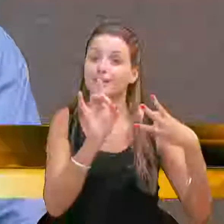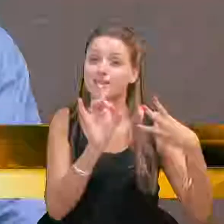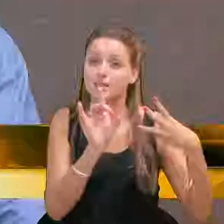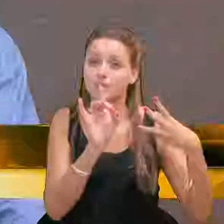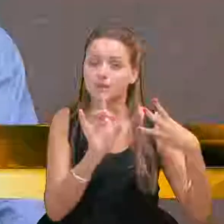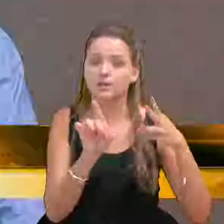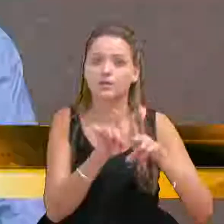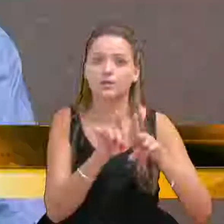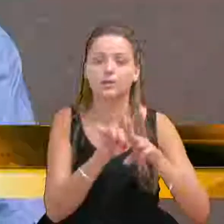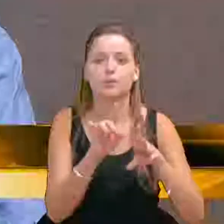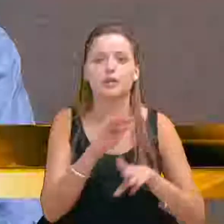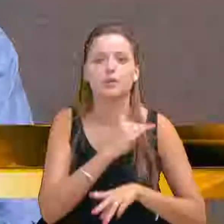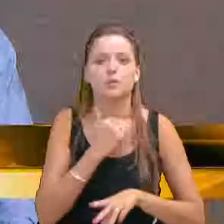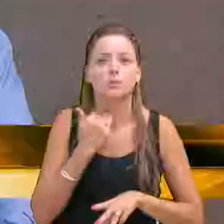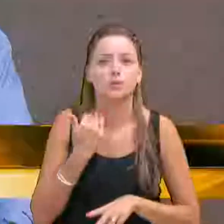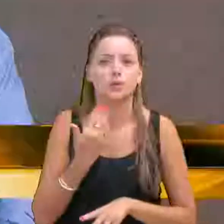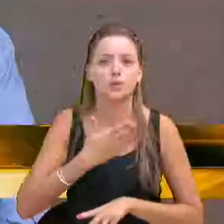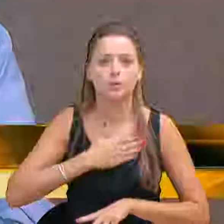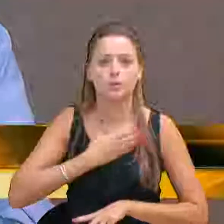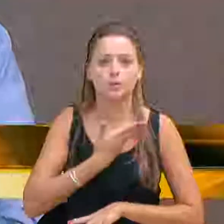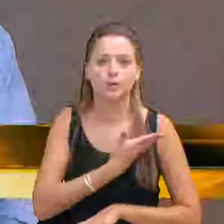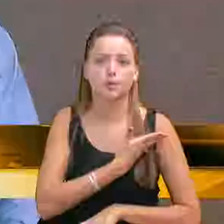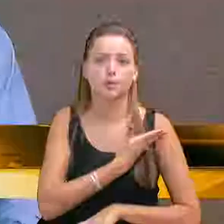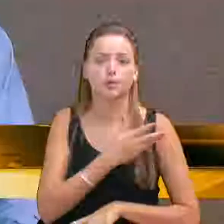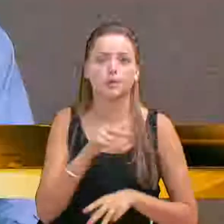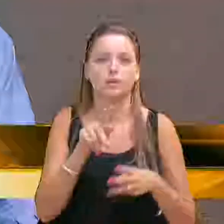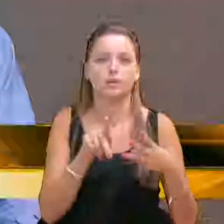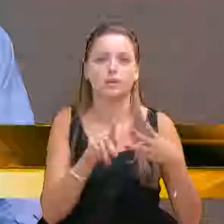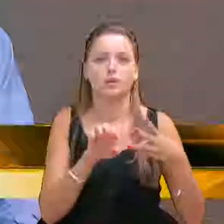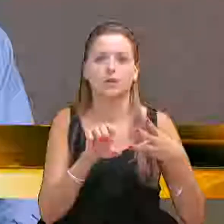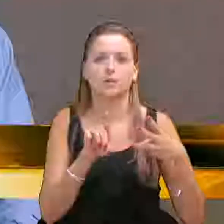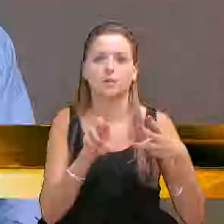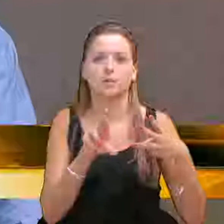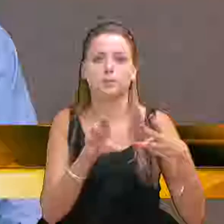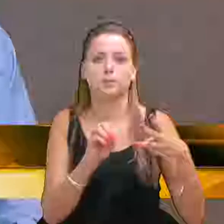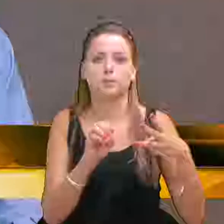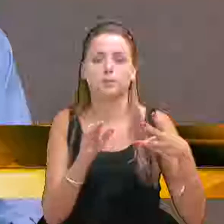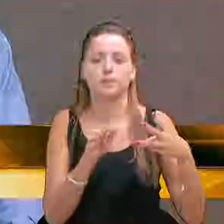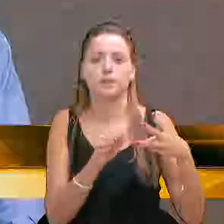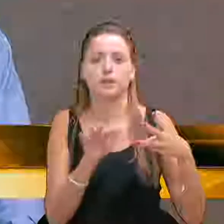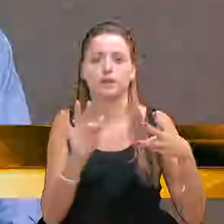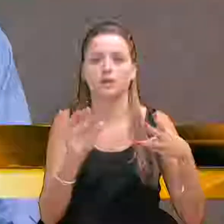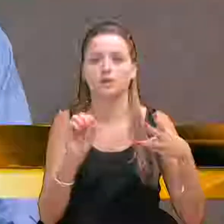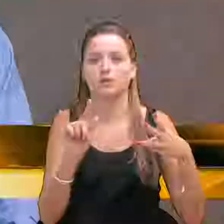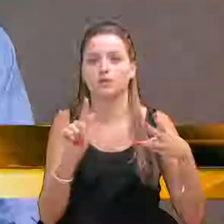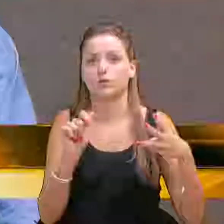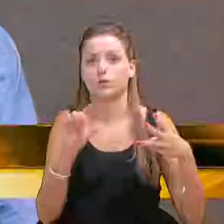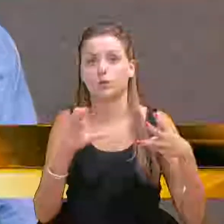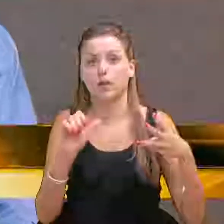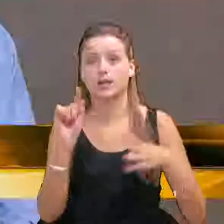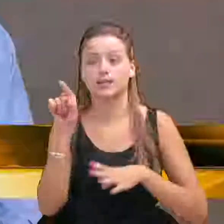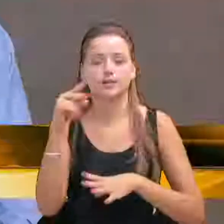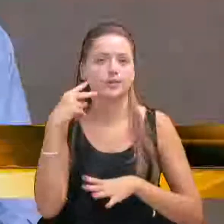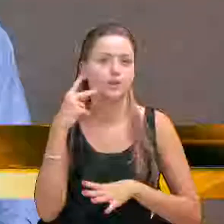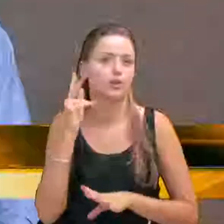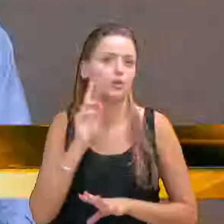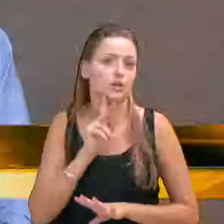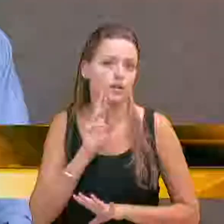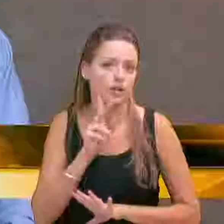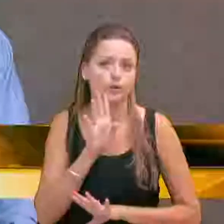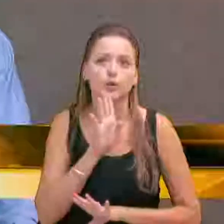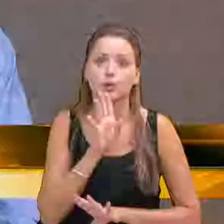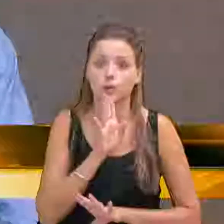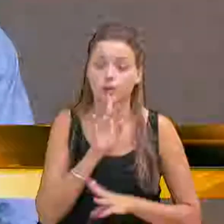registro o falecimento do meu querido amigo Pedro Fogaça Tenotti, vereador Renato, vossa filha que conheceu muito ele, uma